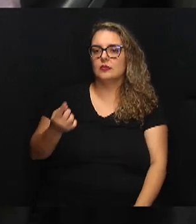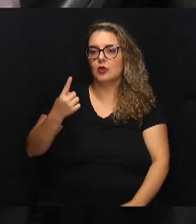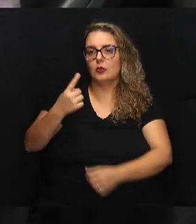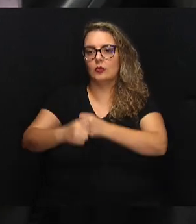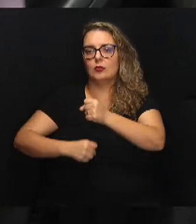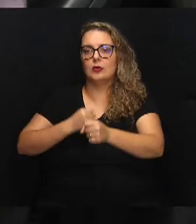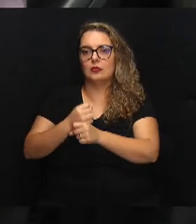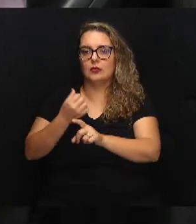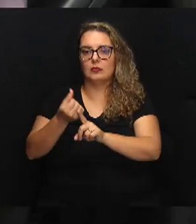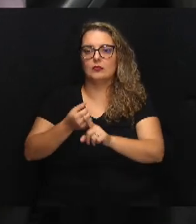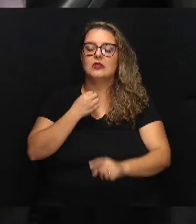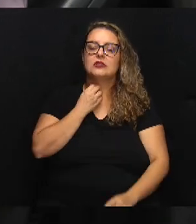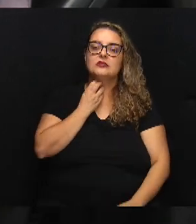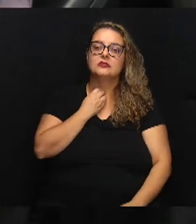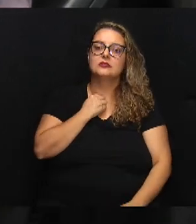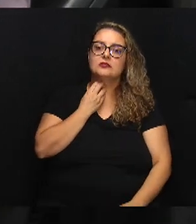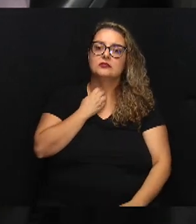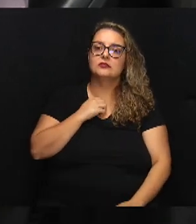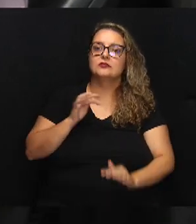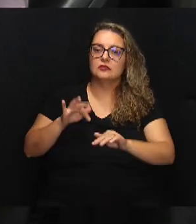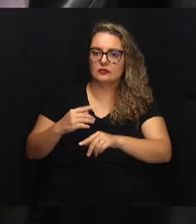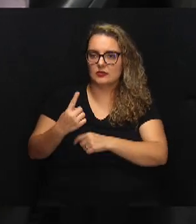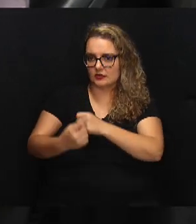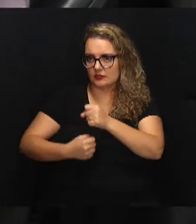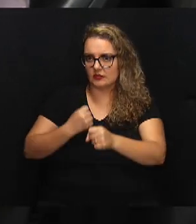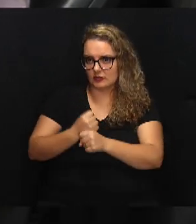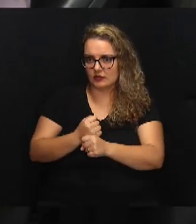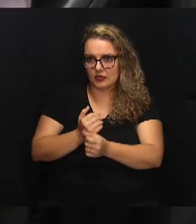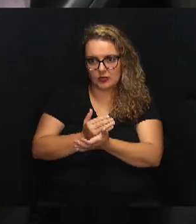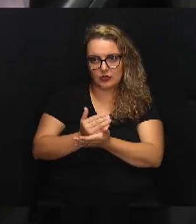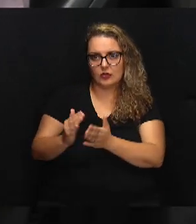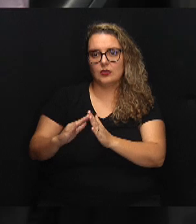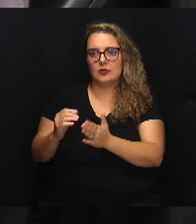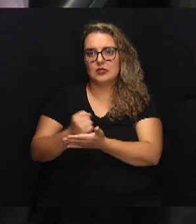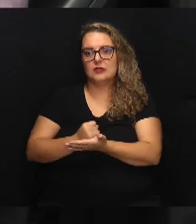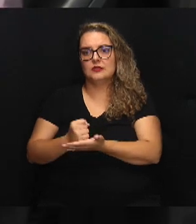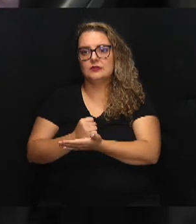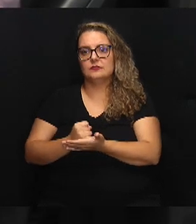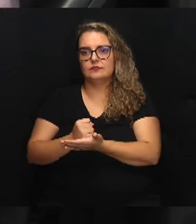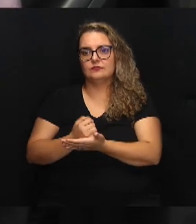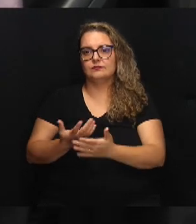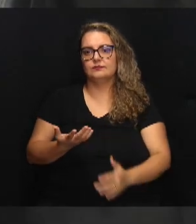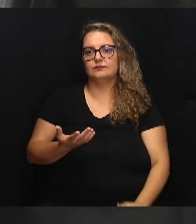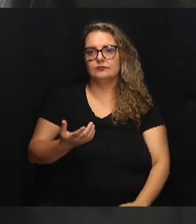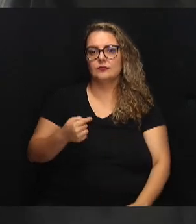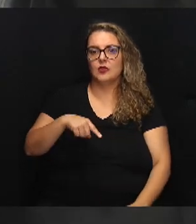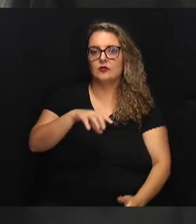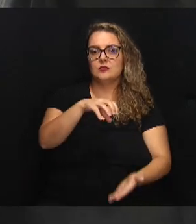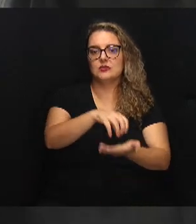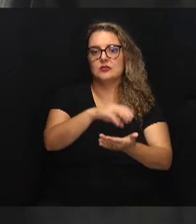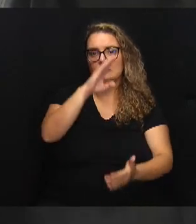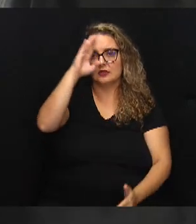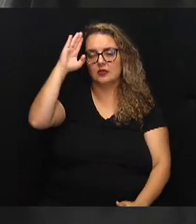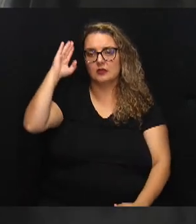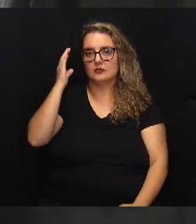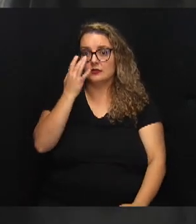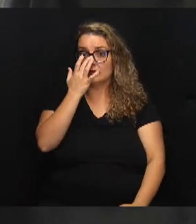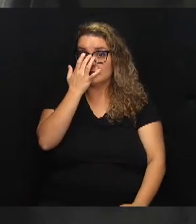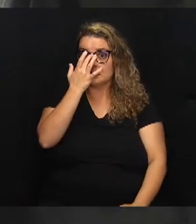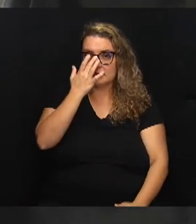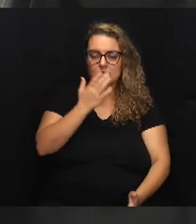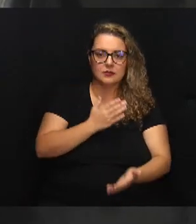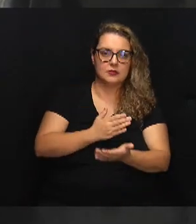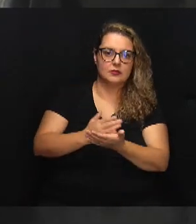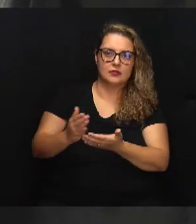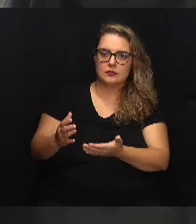meio. Mas no final do primeiro ano, assim, já no início da farmácia, eu fui para o centro acadêmico. Então já fui